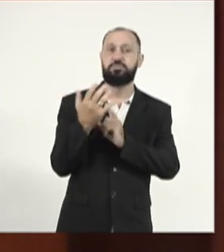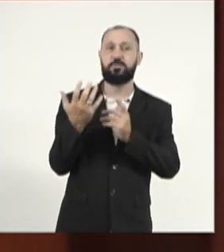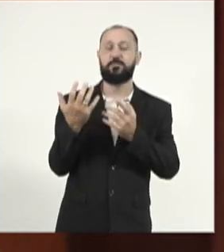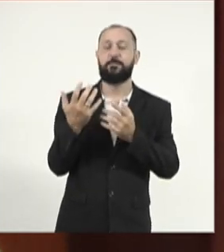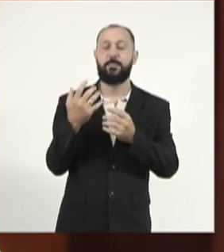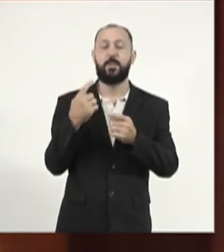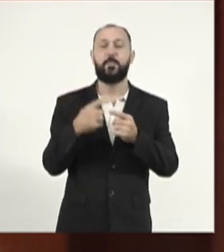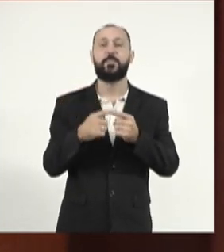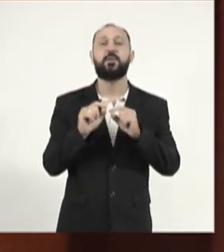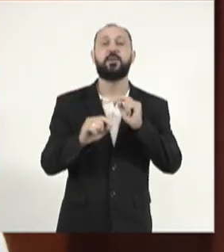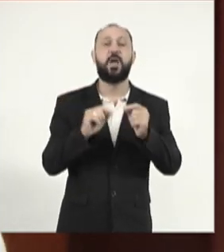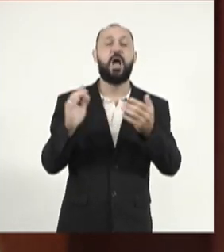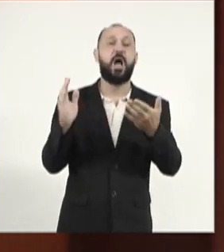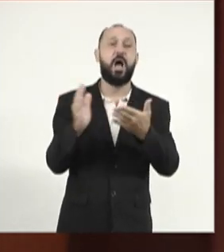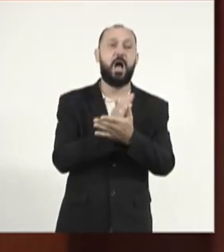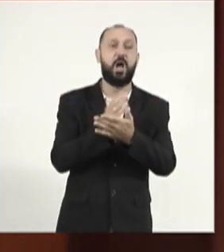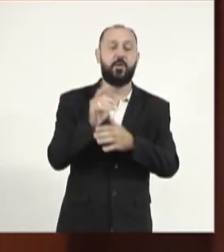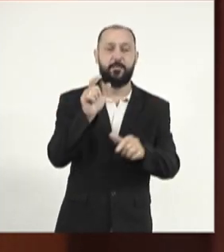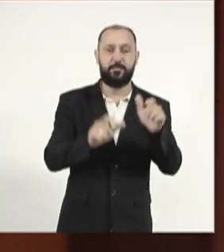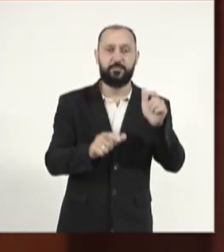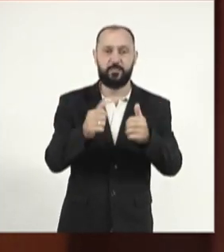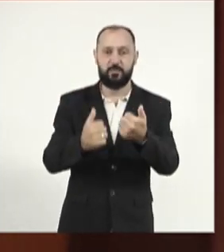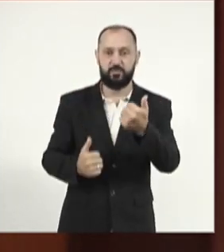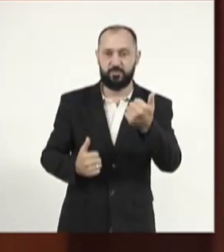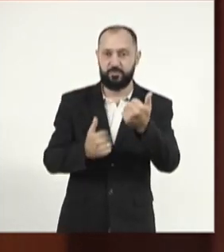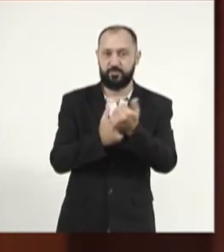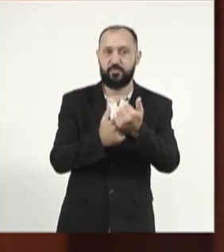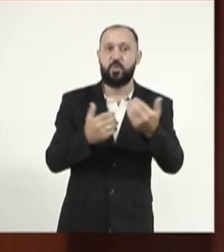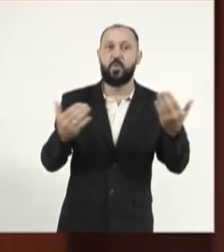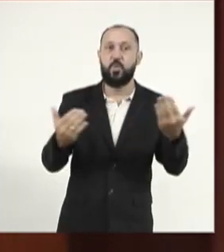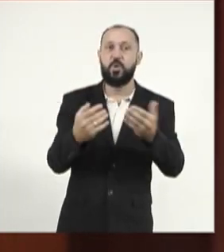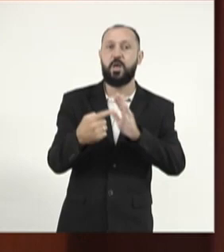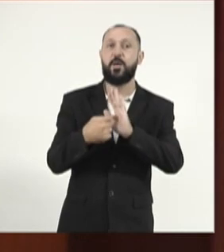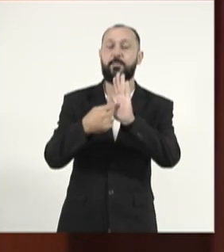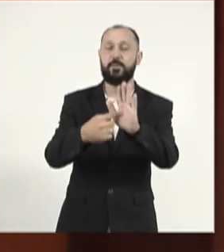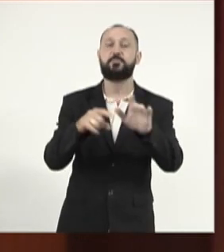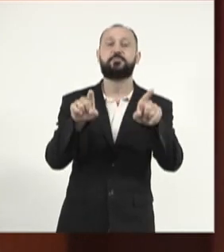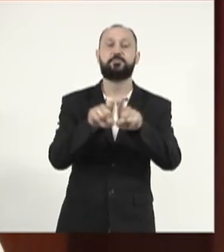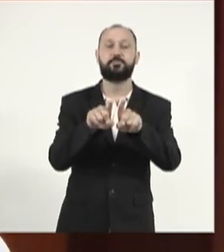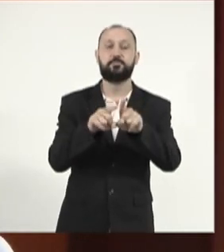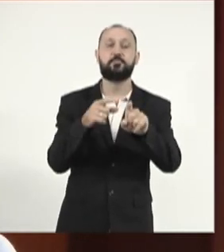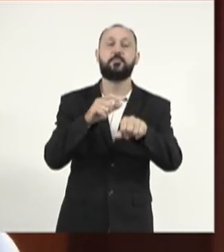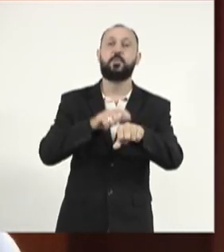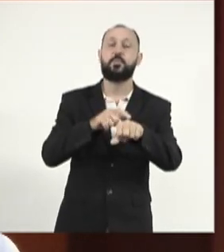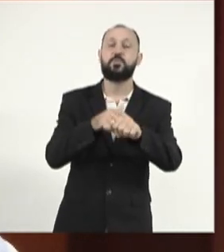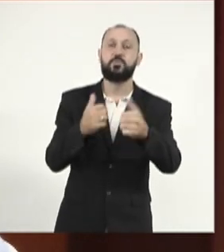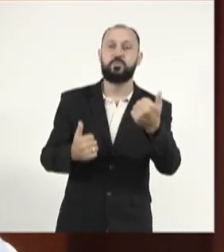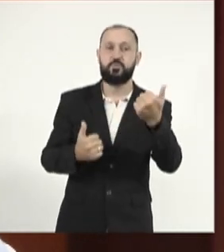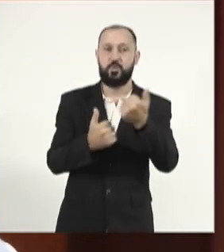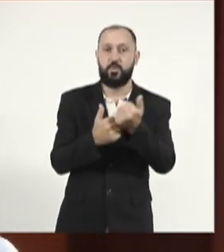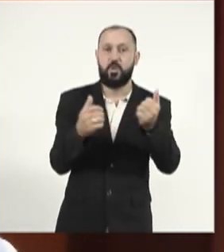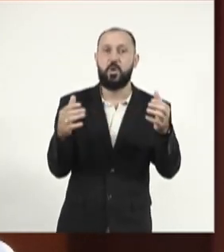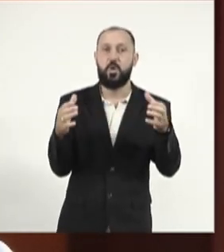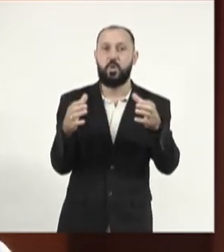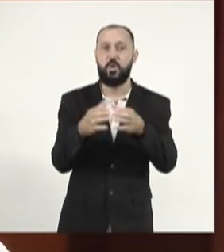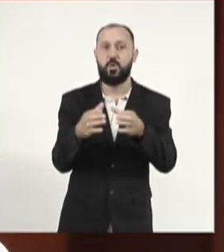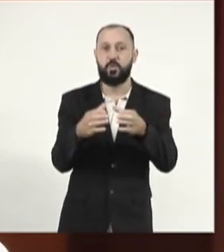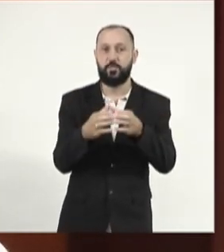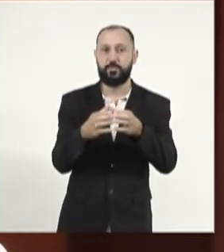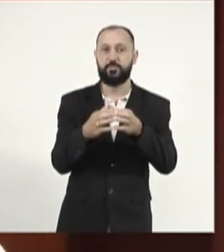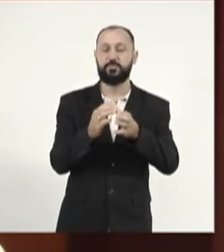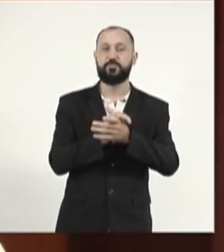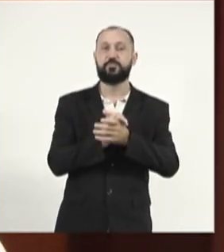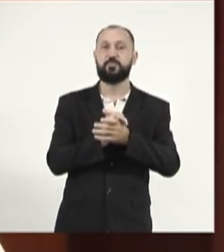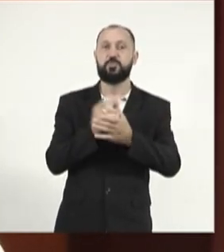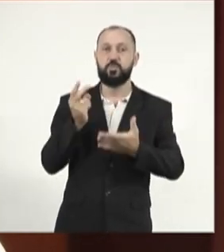porque algumas pessoas deram esse suporte. Então, hoje nós estamos aqui apresentando também uma moção de apoio ao grupo, né, para que a